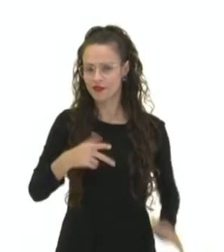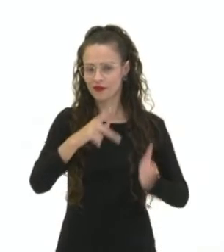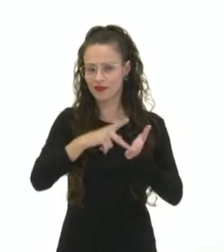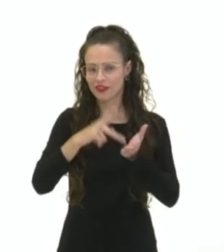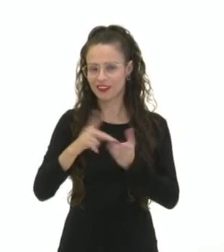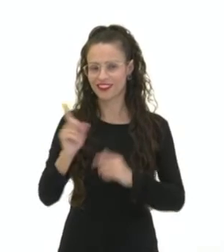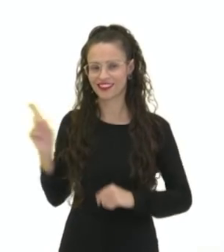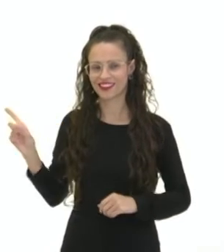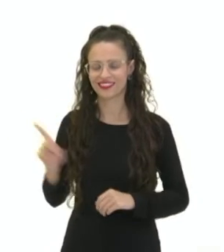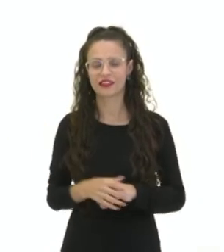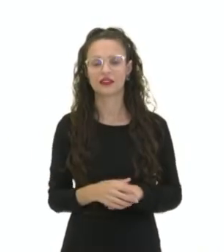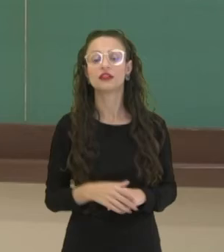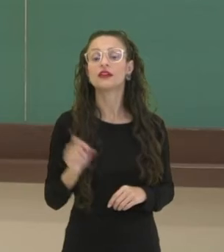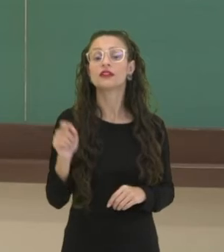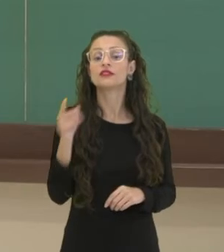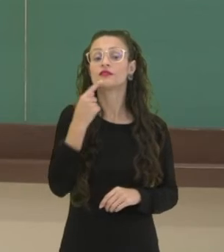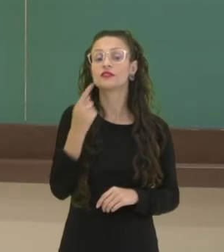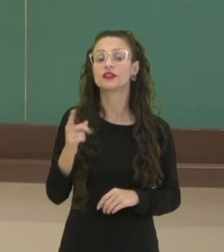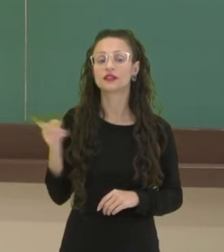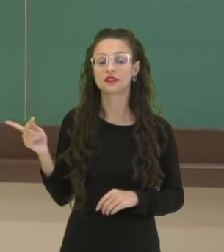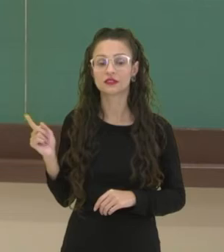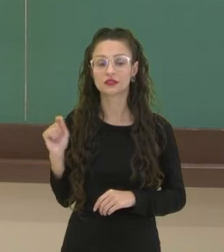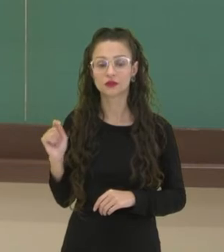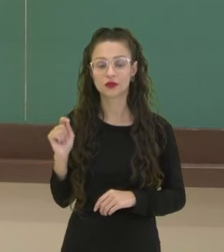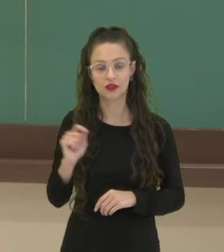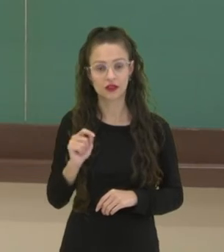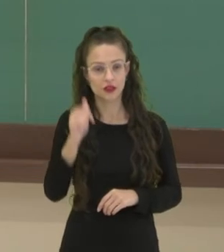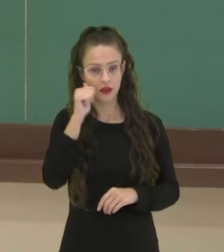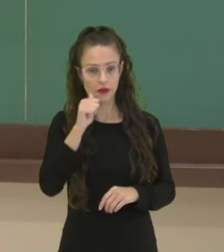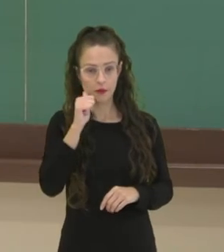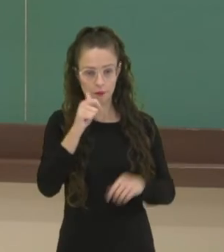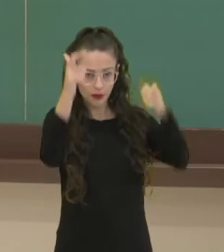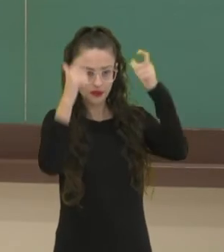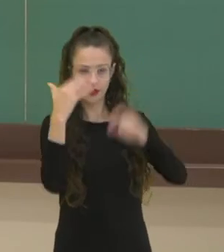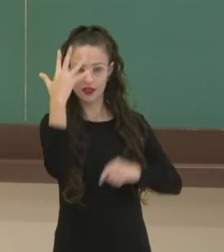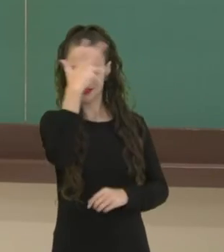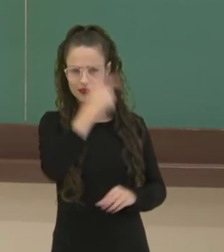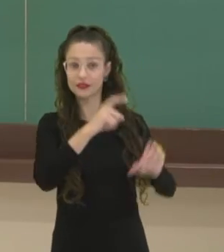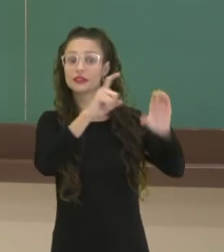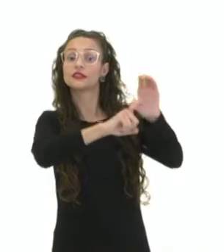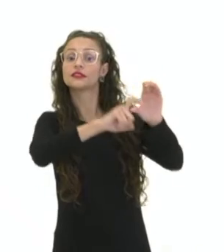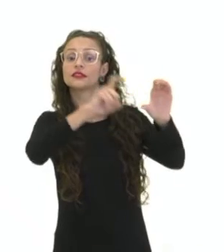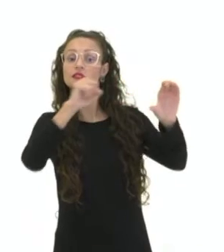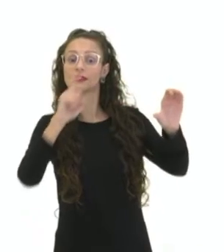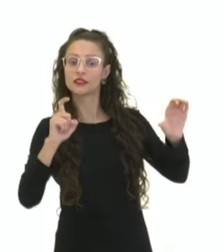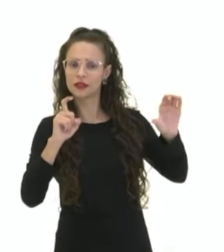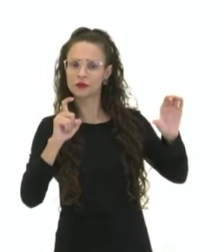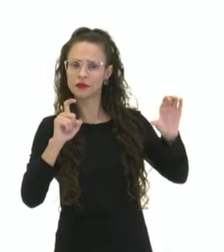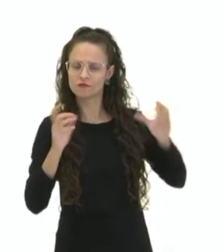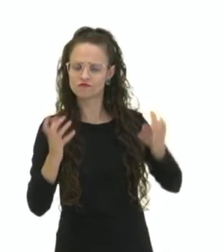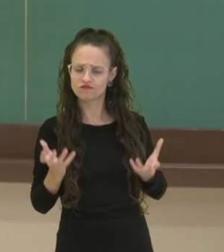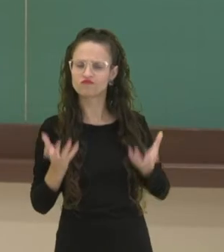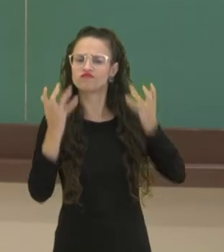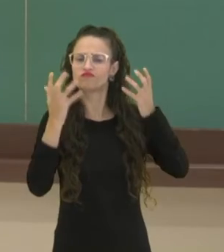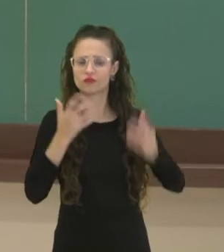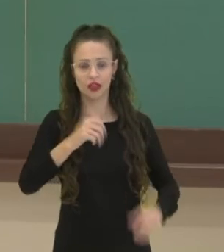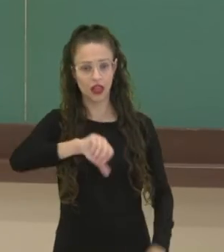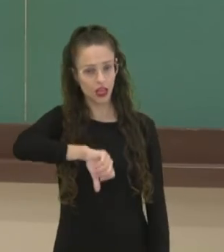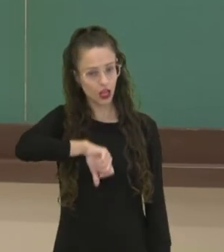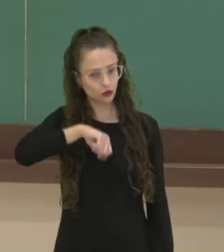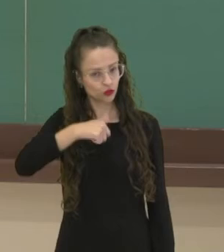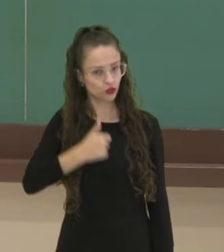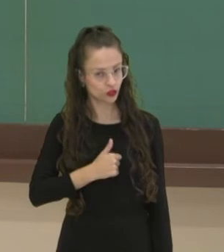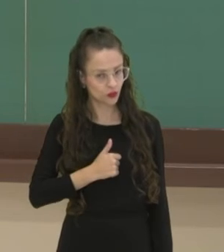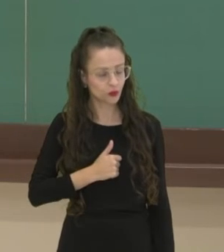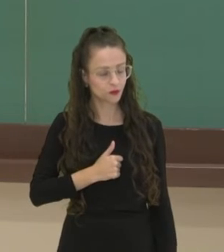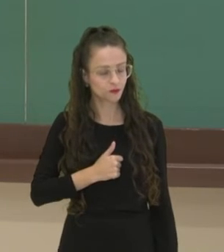O que ela diz aqui? Uma princesa linda, independente e cheia de autoestima. Quando ele